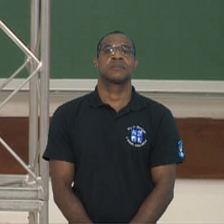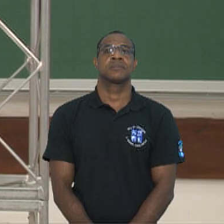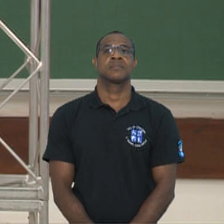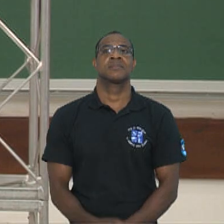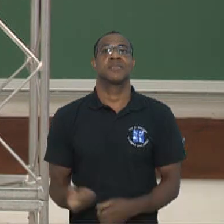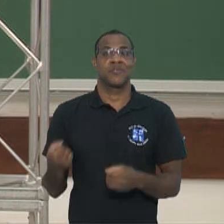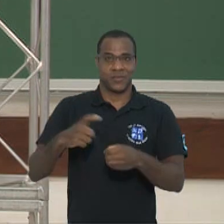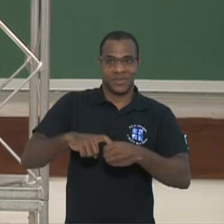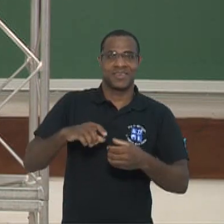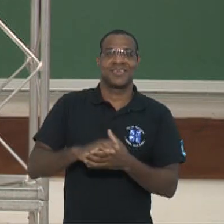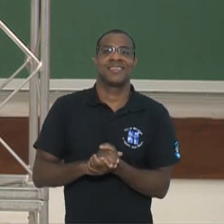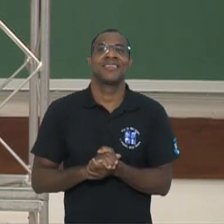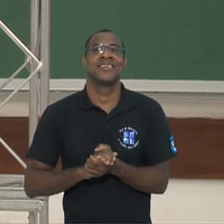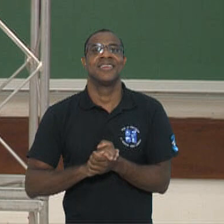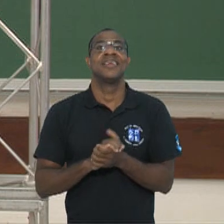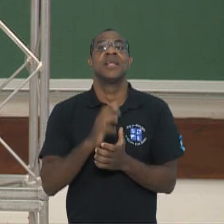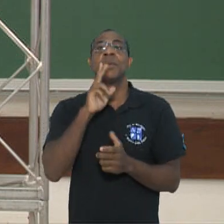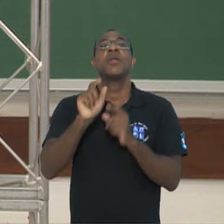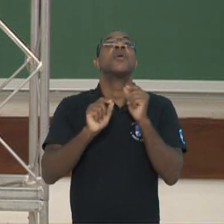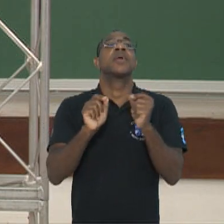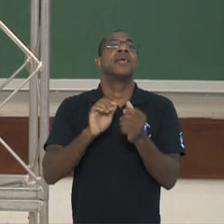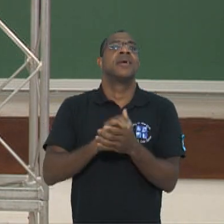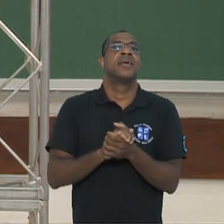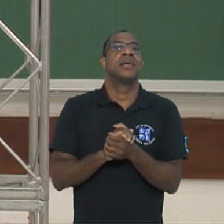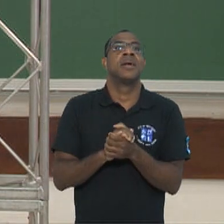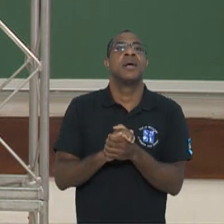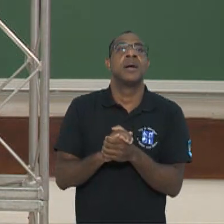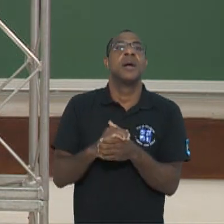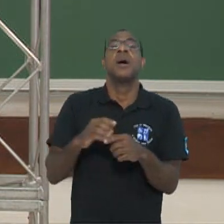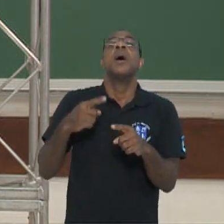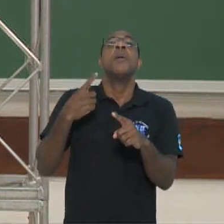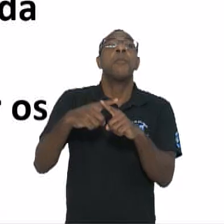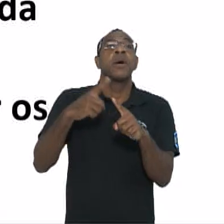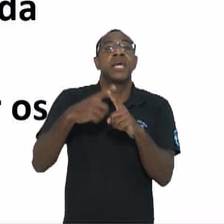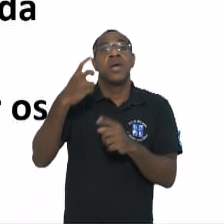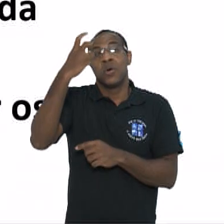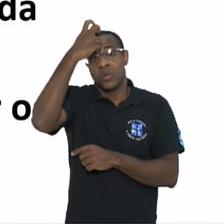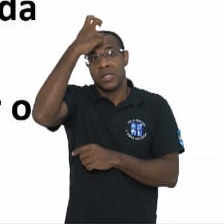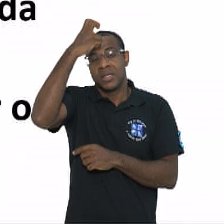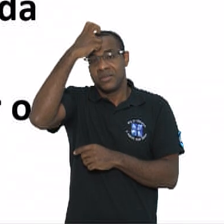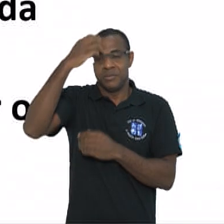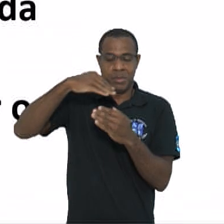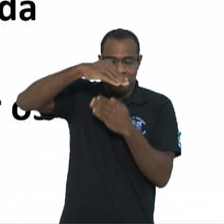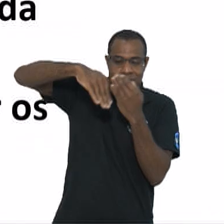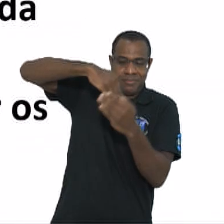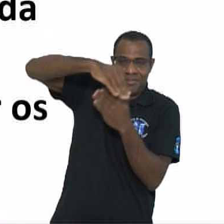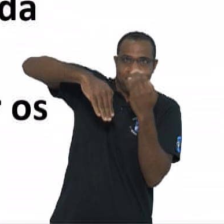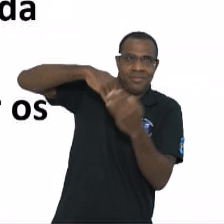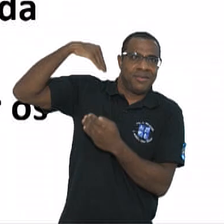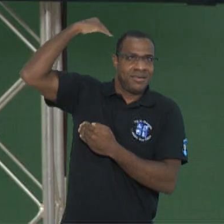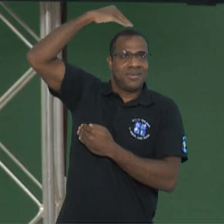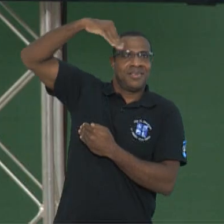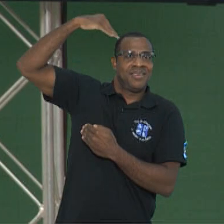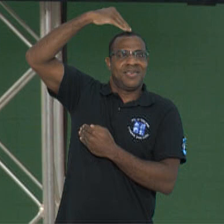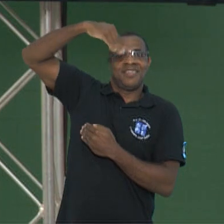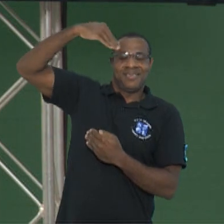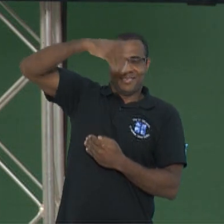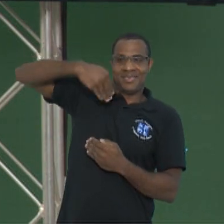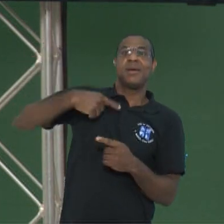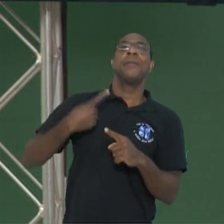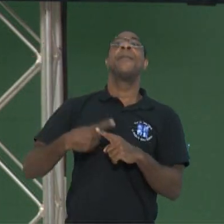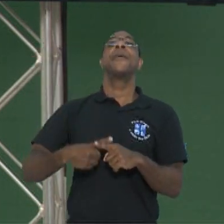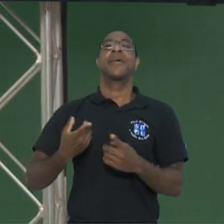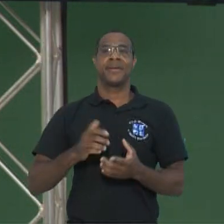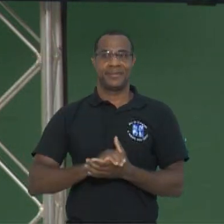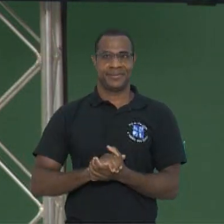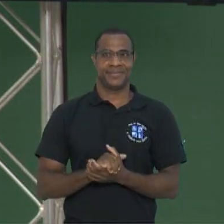Eu de novo. E aí? O que vocês responderam? Por que os egípcios mumificavam seus mortos? Para assombrar as pirâmides? Olha, eu me atiro aí na câmera, vou parar na tua